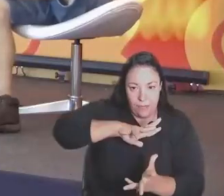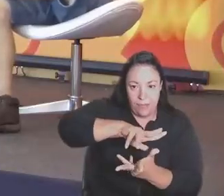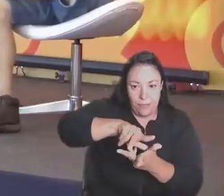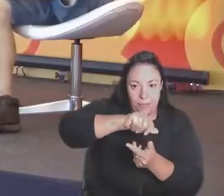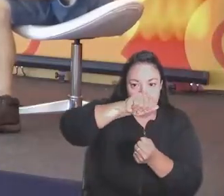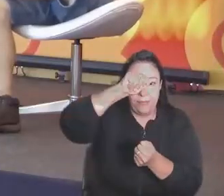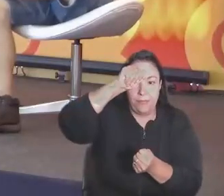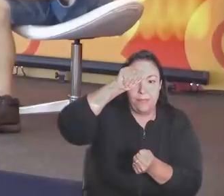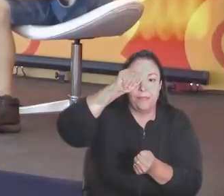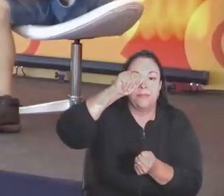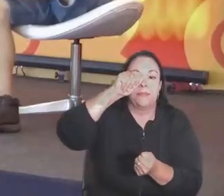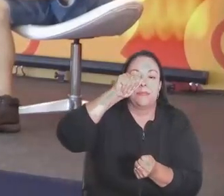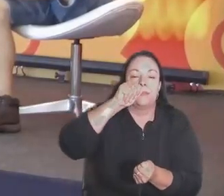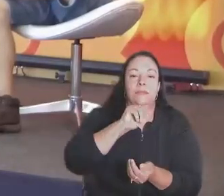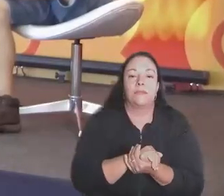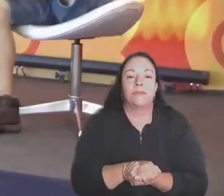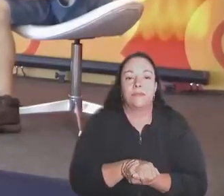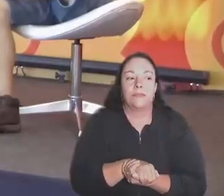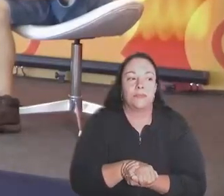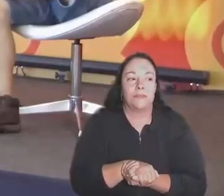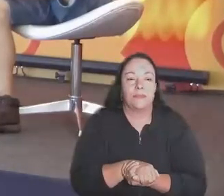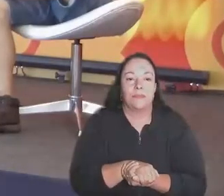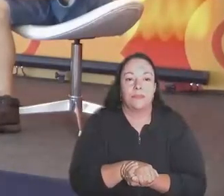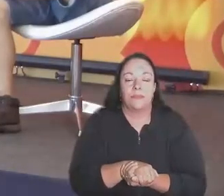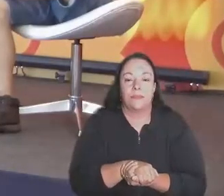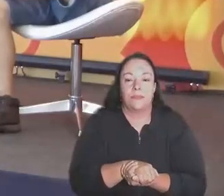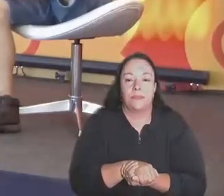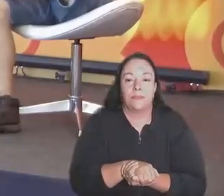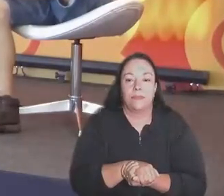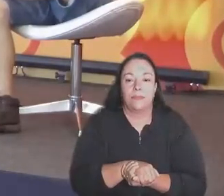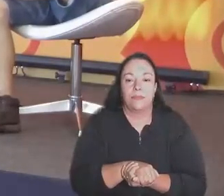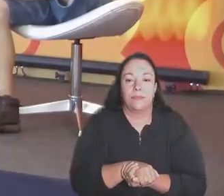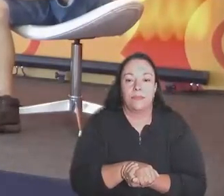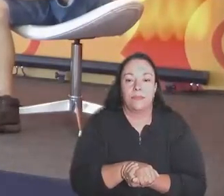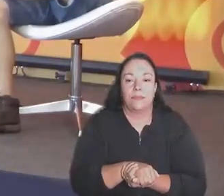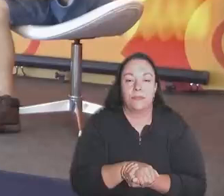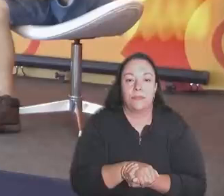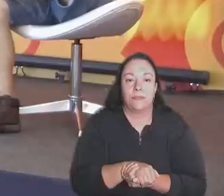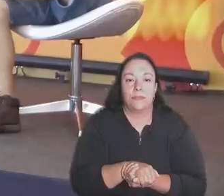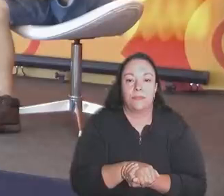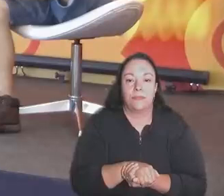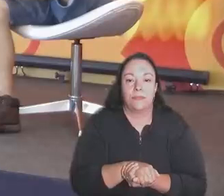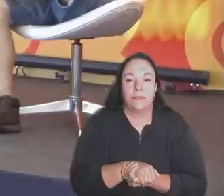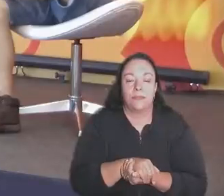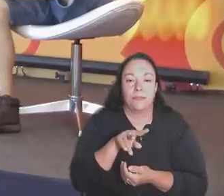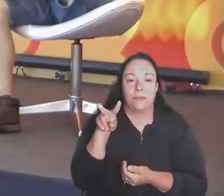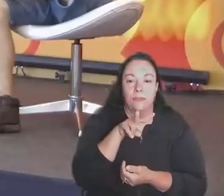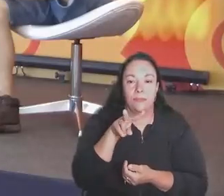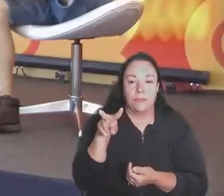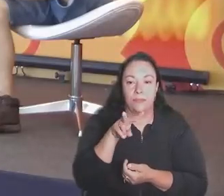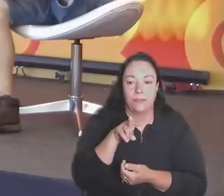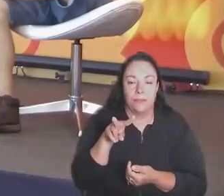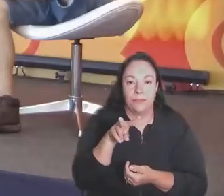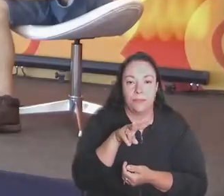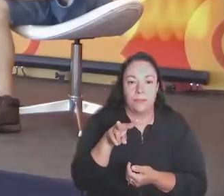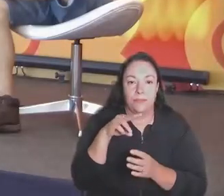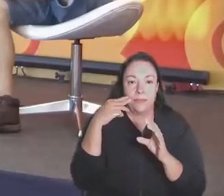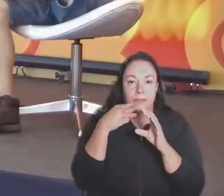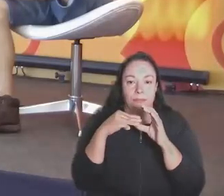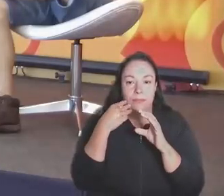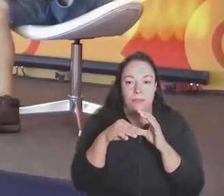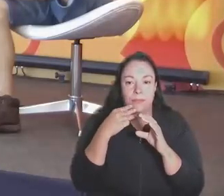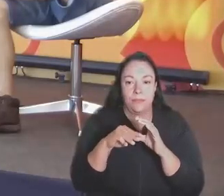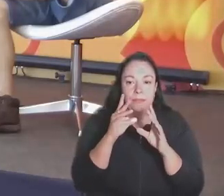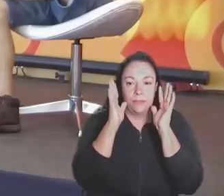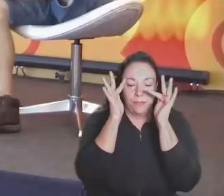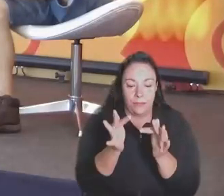só alguns minutinhos, não cabe mais para perguntas. Então, eu gostaria só que vocês dois deixassem uma mensagem